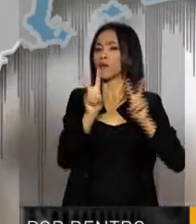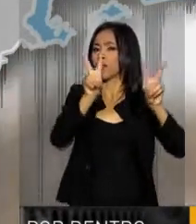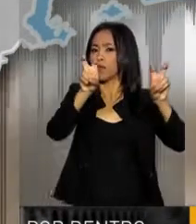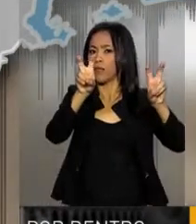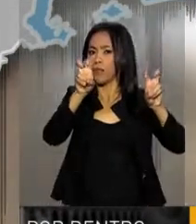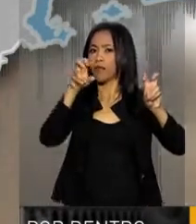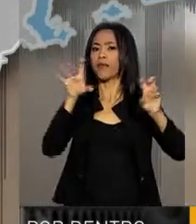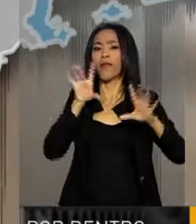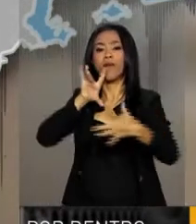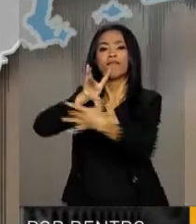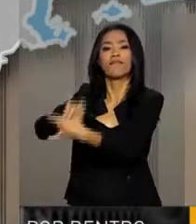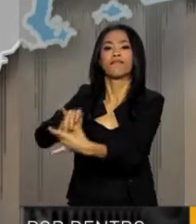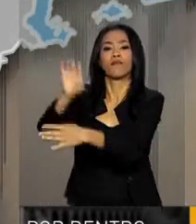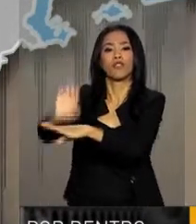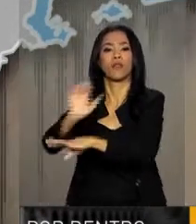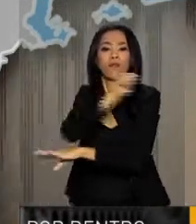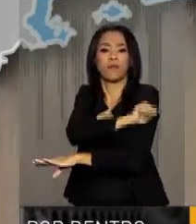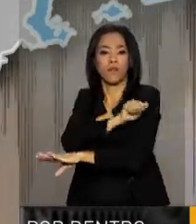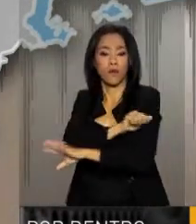região